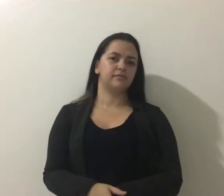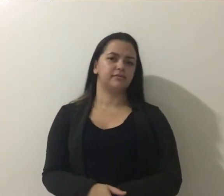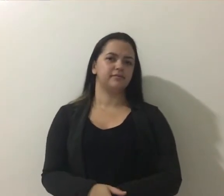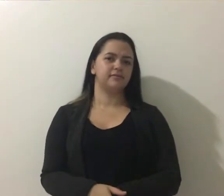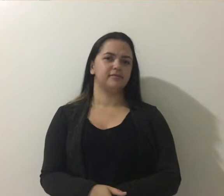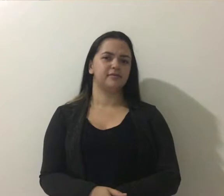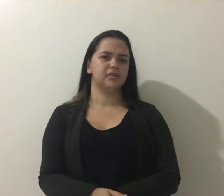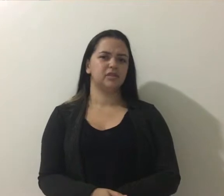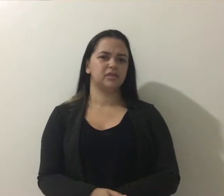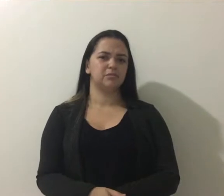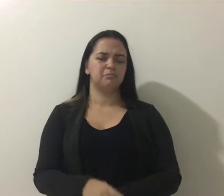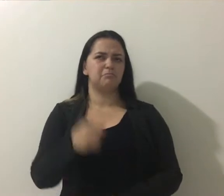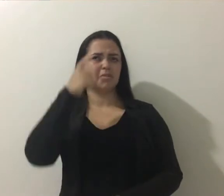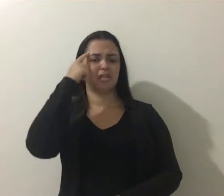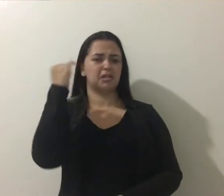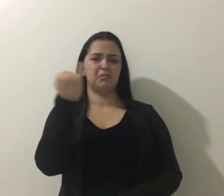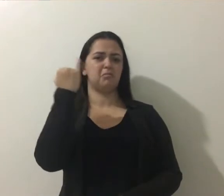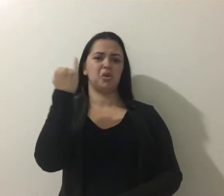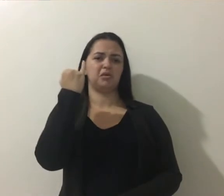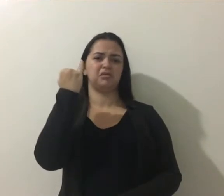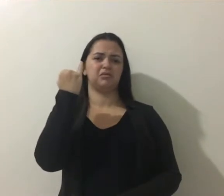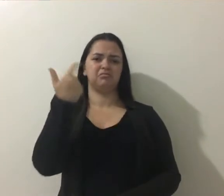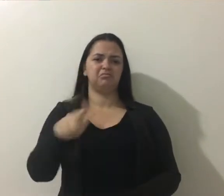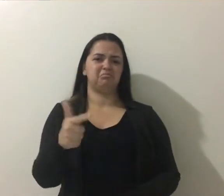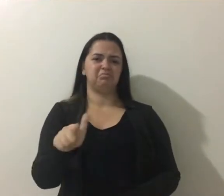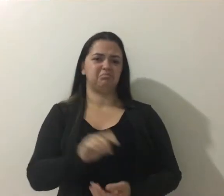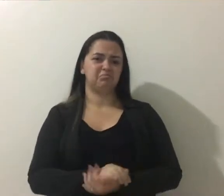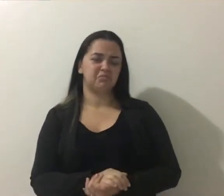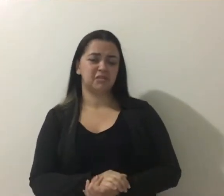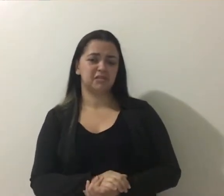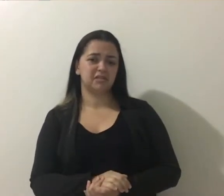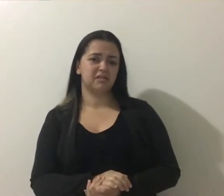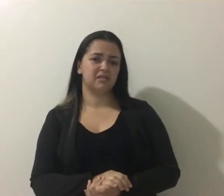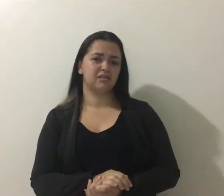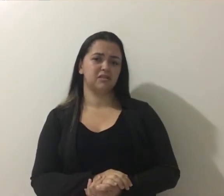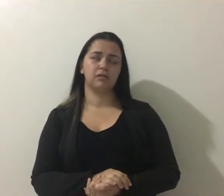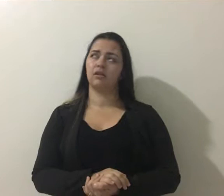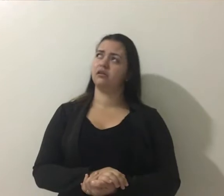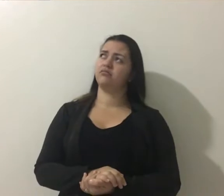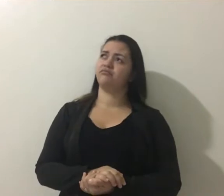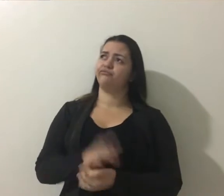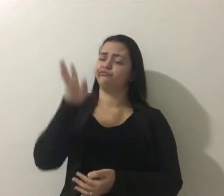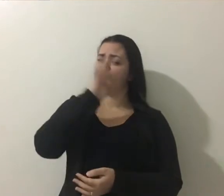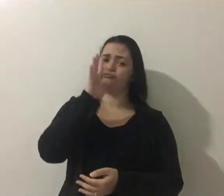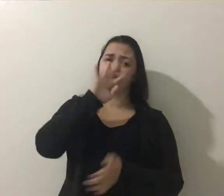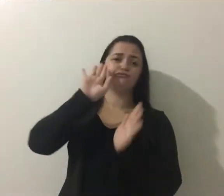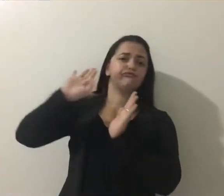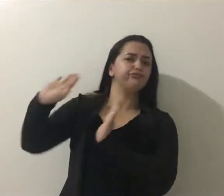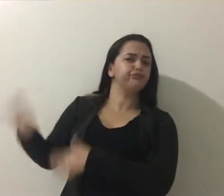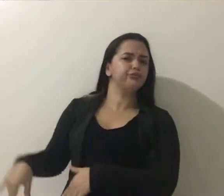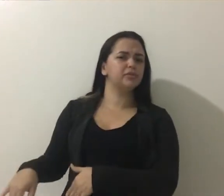dar importância às suas palavras, deixando o que ele diz de lado, todas as vezes